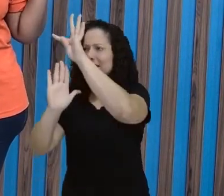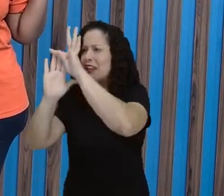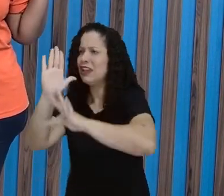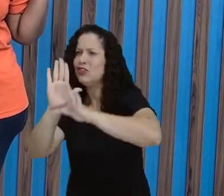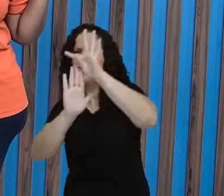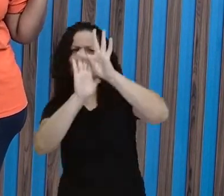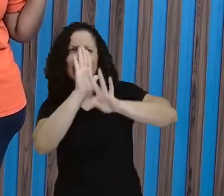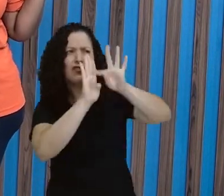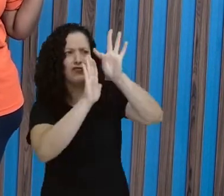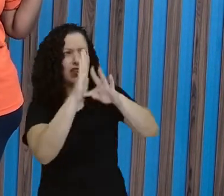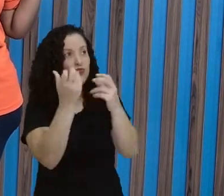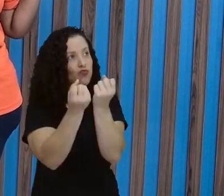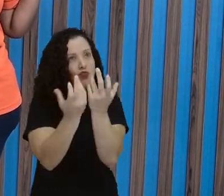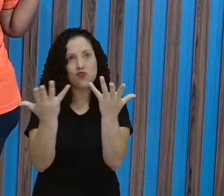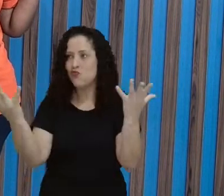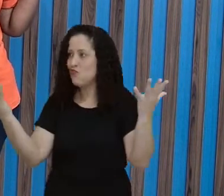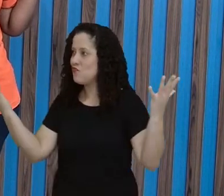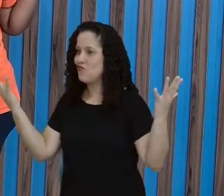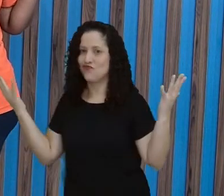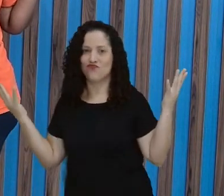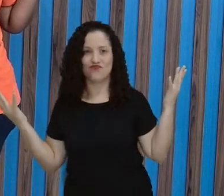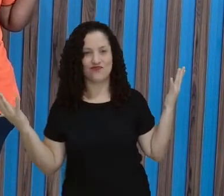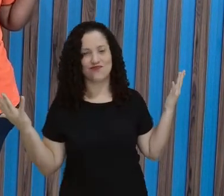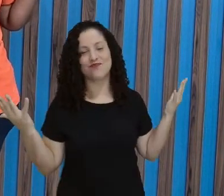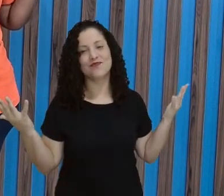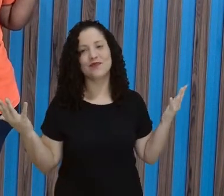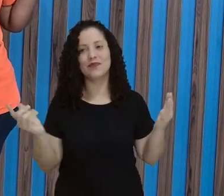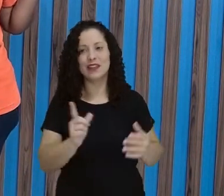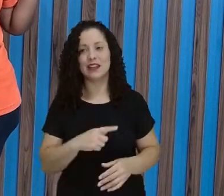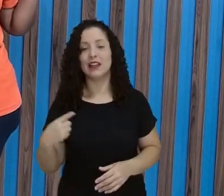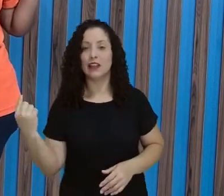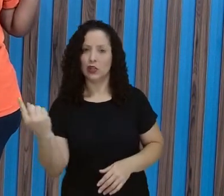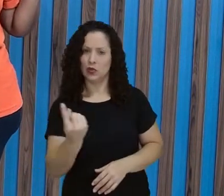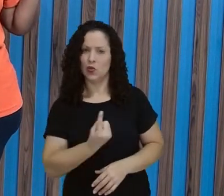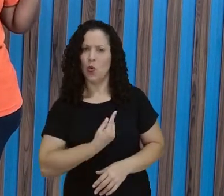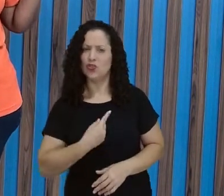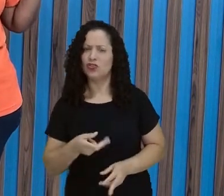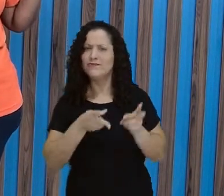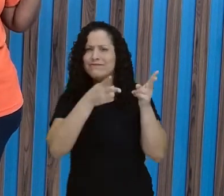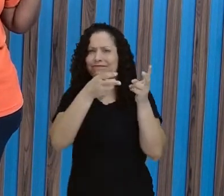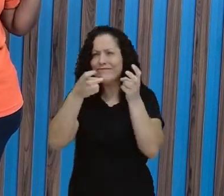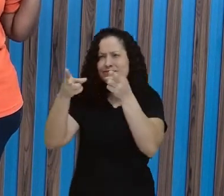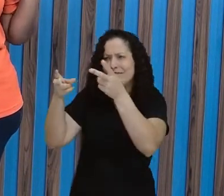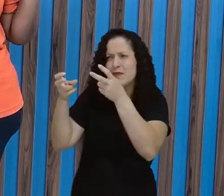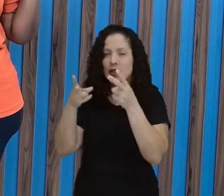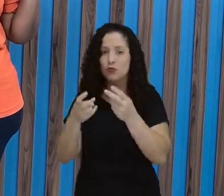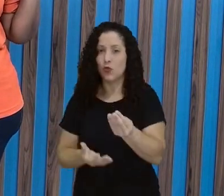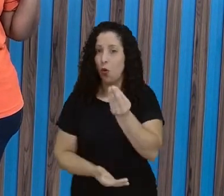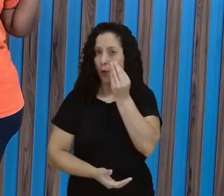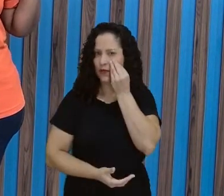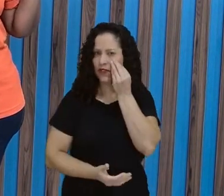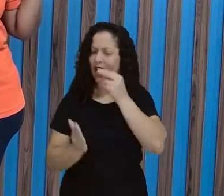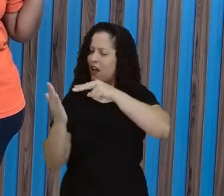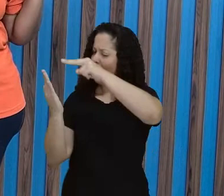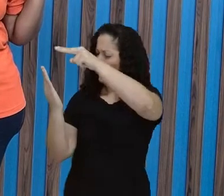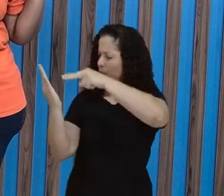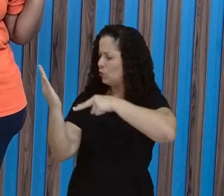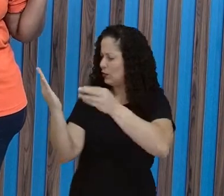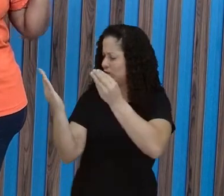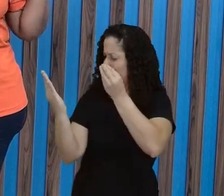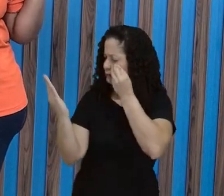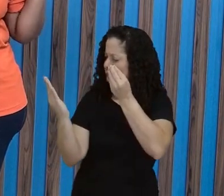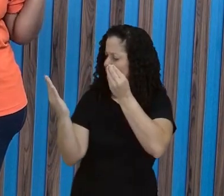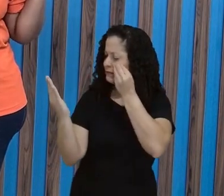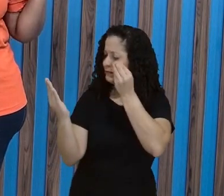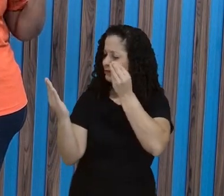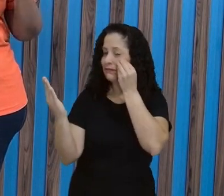nos cercam e fazemos interpretações, fazemos observações, estamos fazendo leituras.